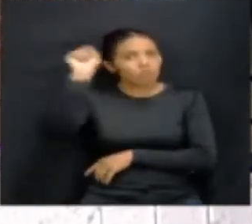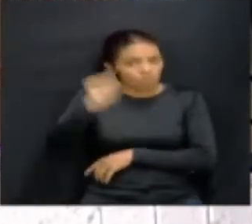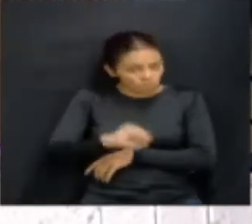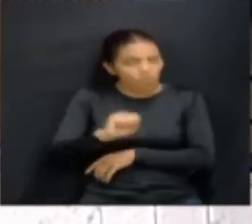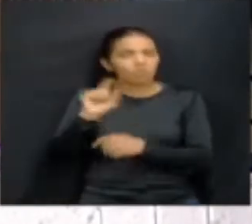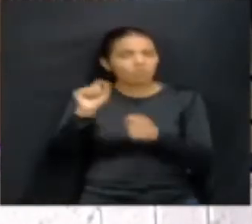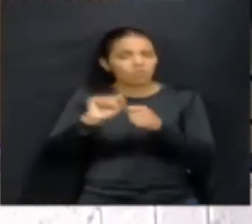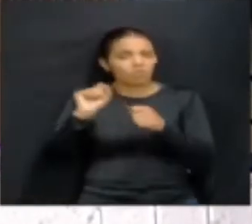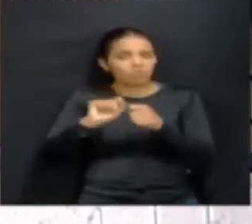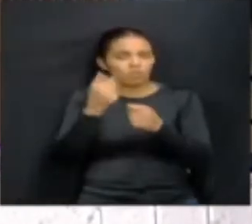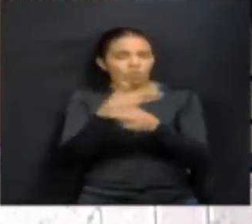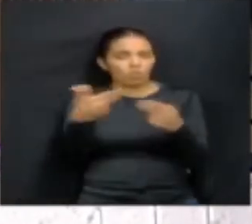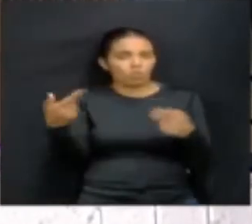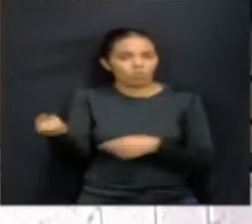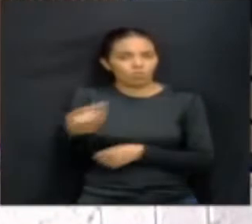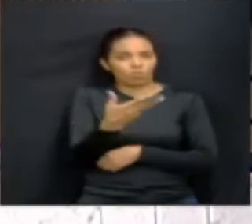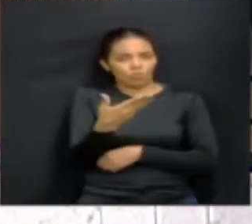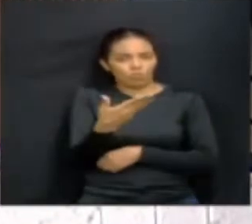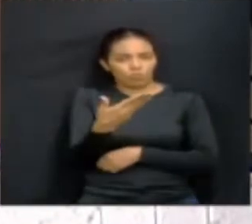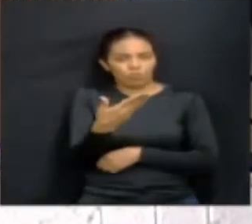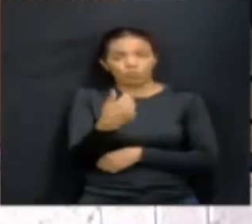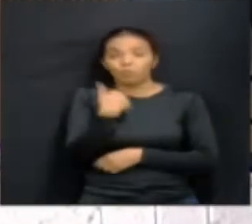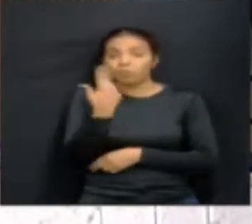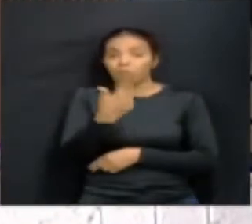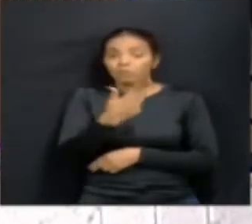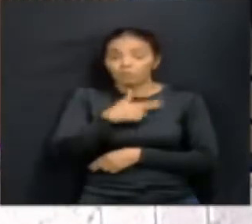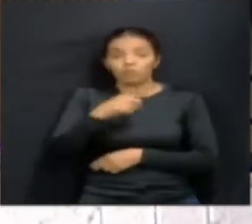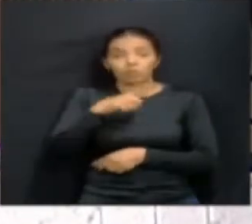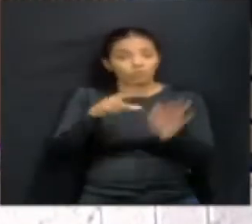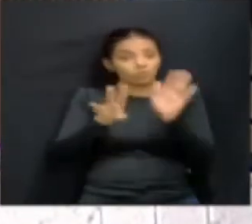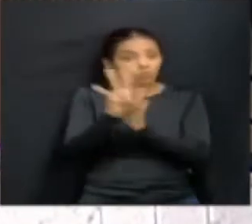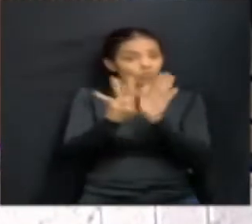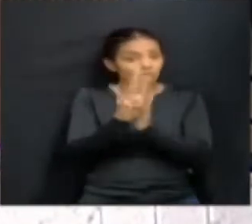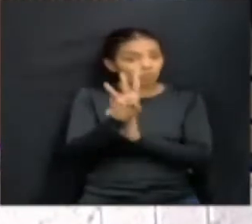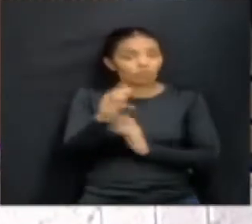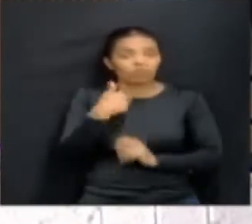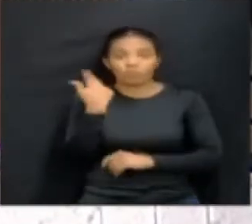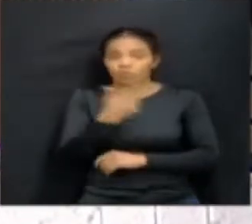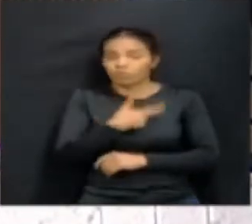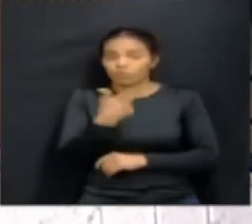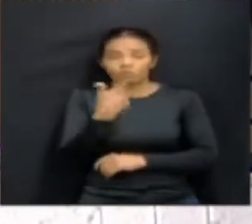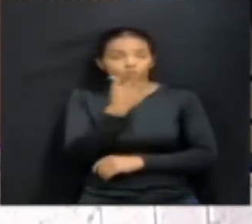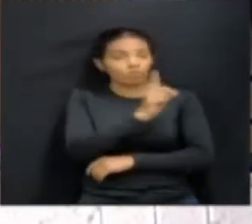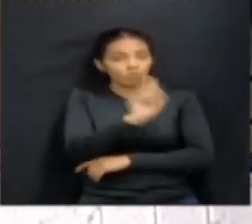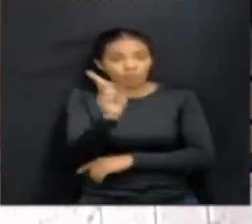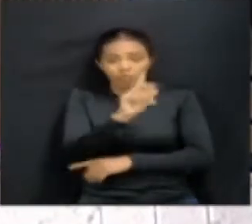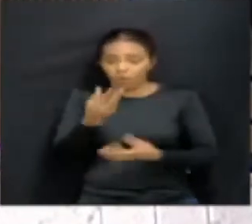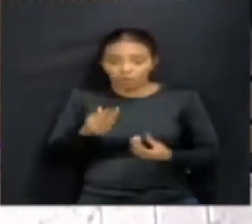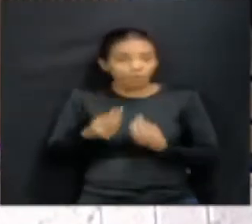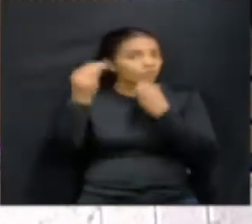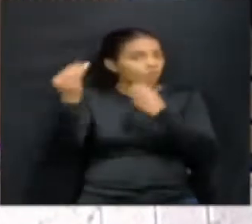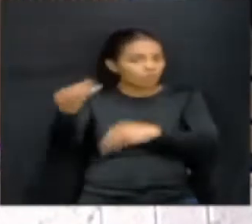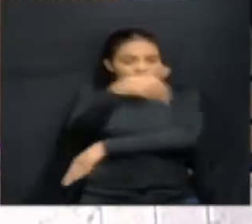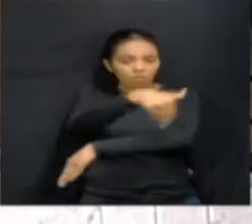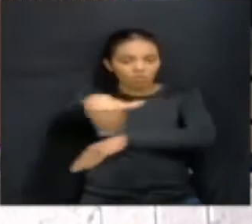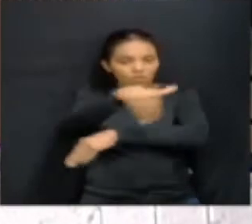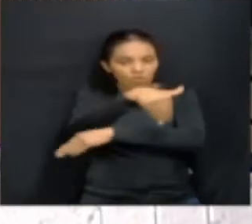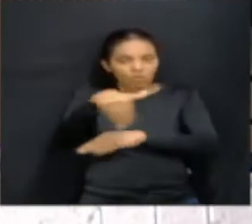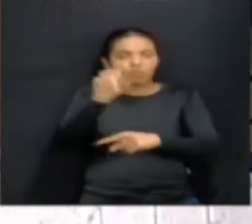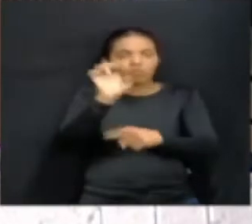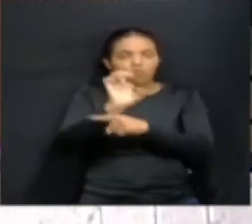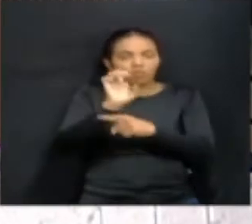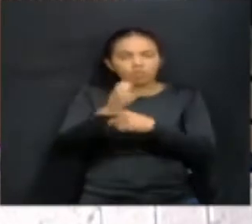gente tem o nosso trunfo Ou melhor o nosso Zap que é não ceder às rodovias agora para o governo